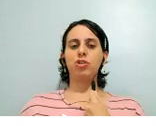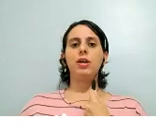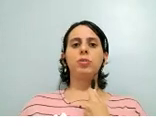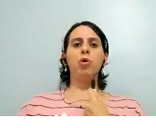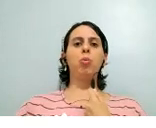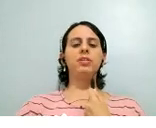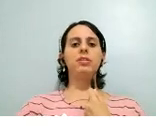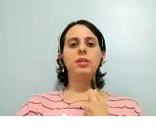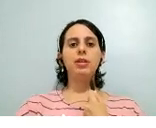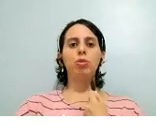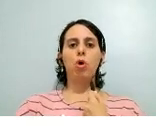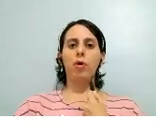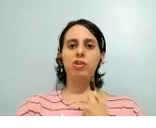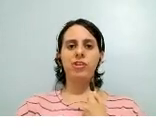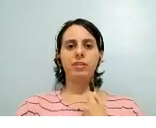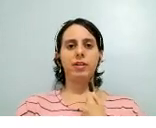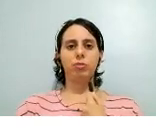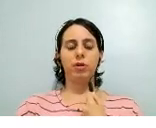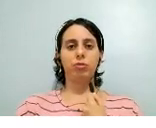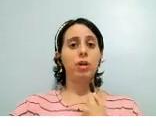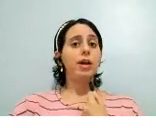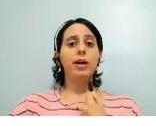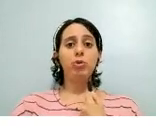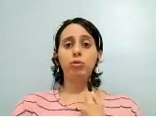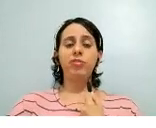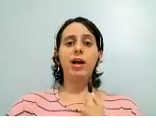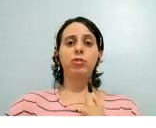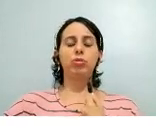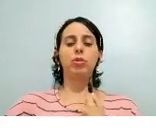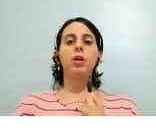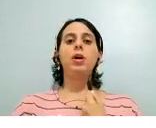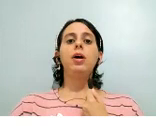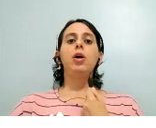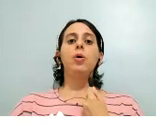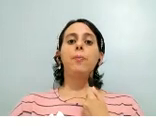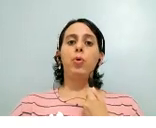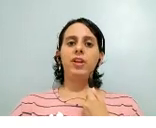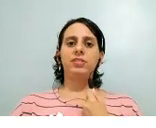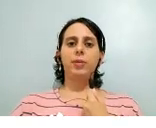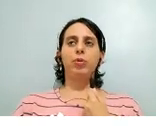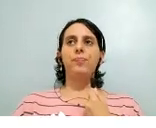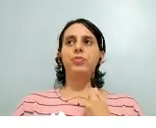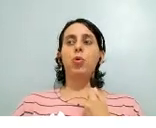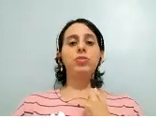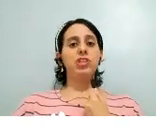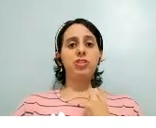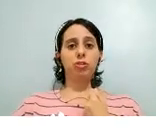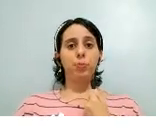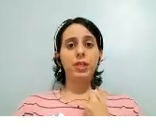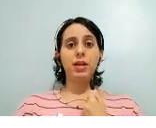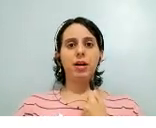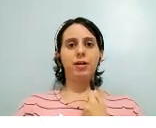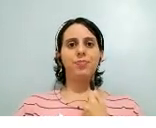mãos, a gente se preocupa tanto com a higiene das mãos. É muito fácil. Por exemplo, quando a